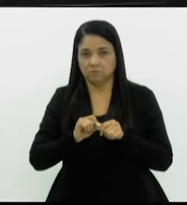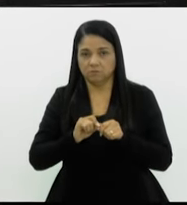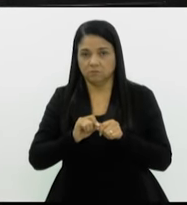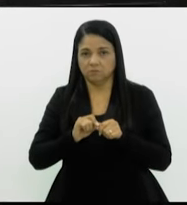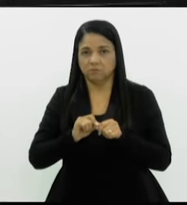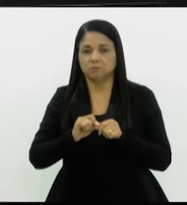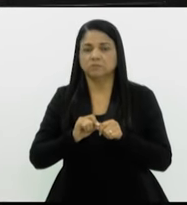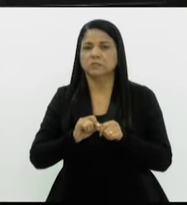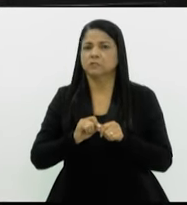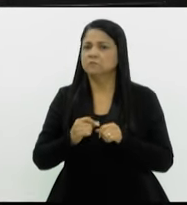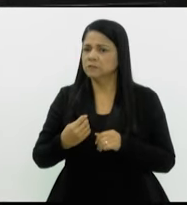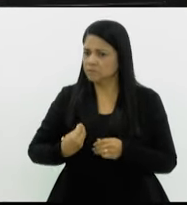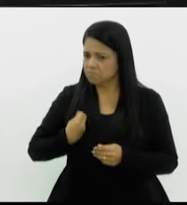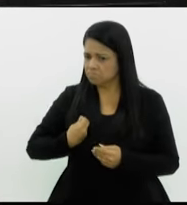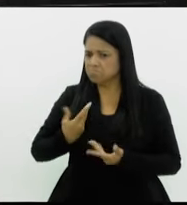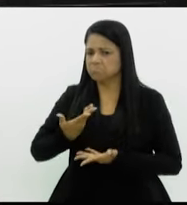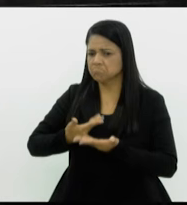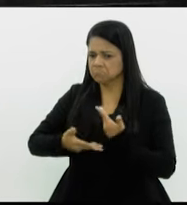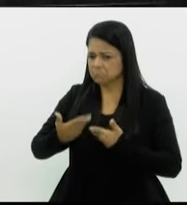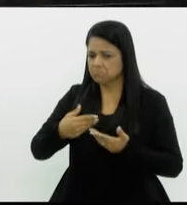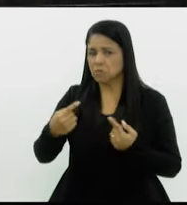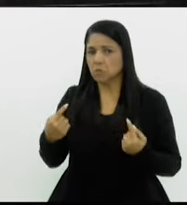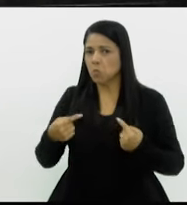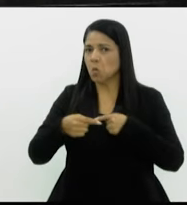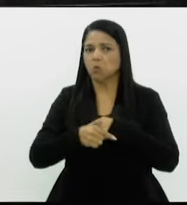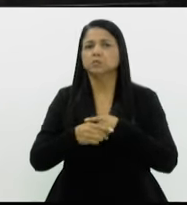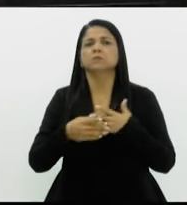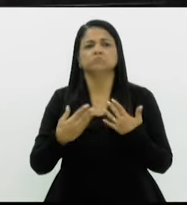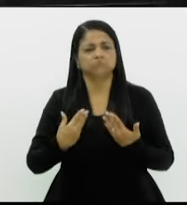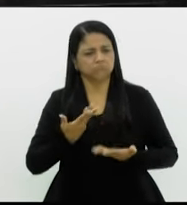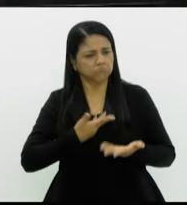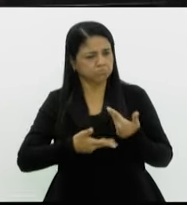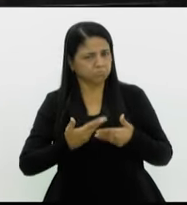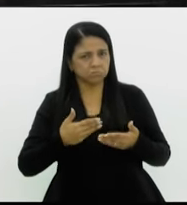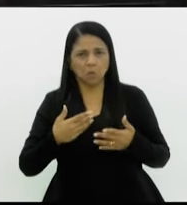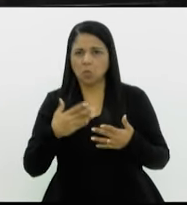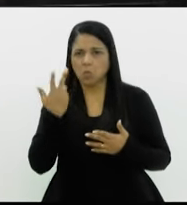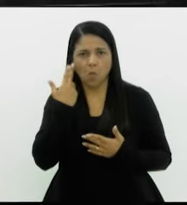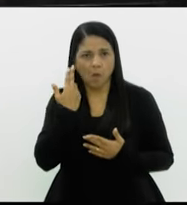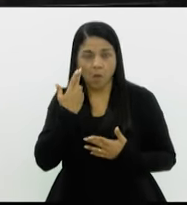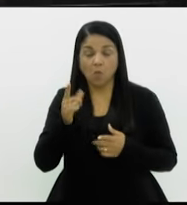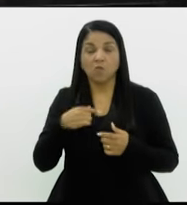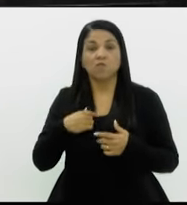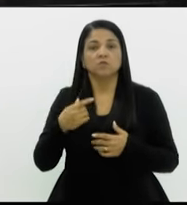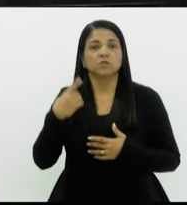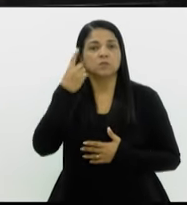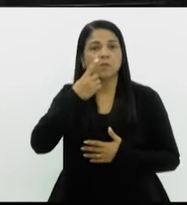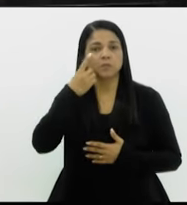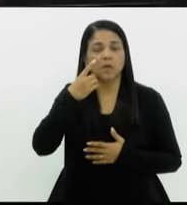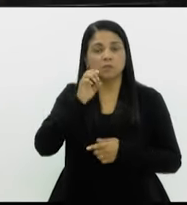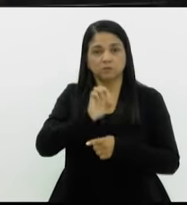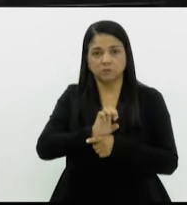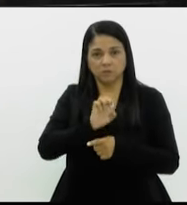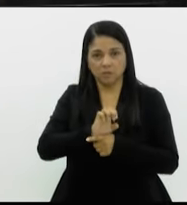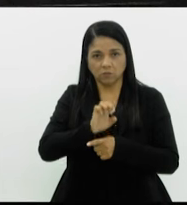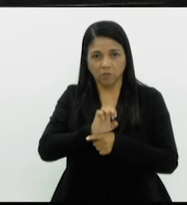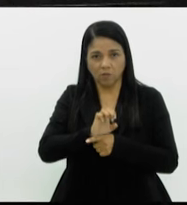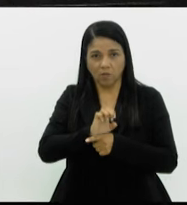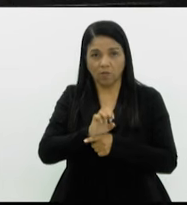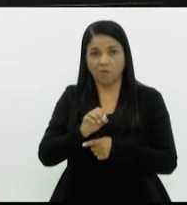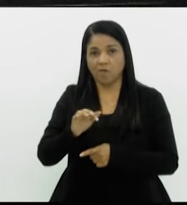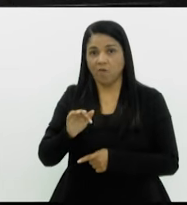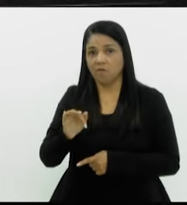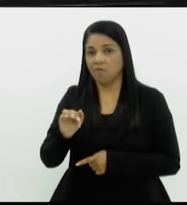Sei conviver com a contradição. Fui deputado estadual com deputado